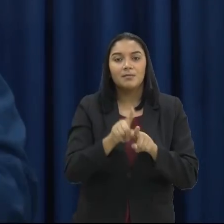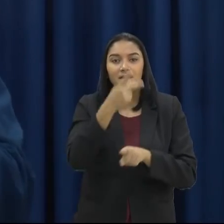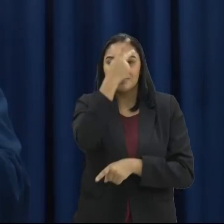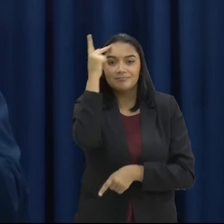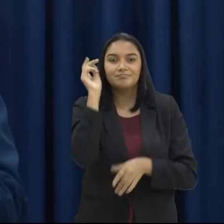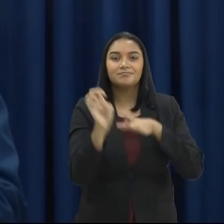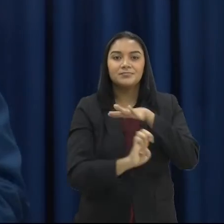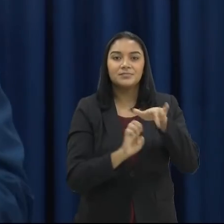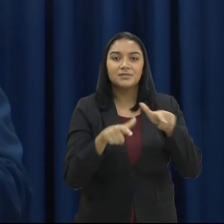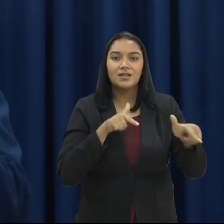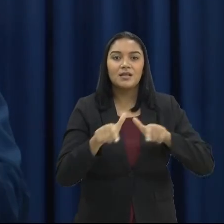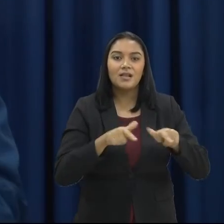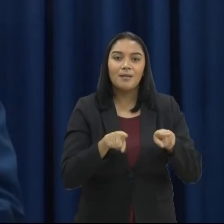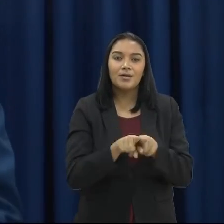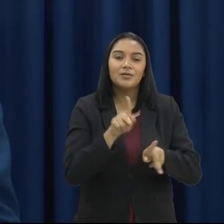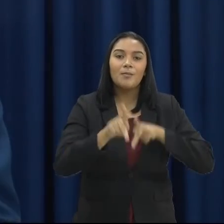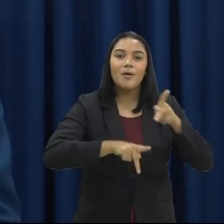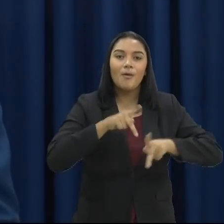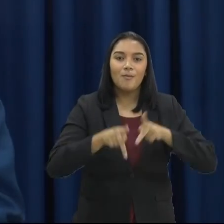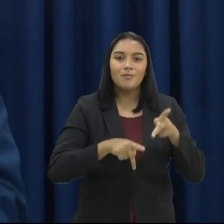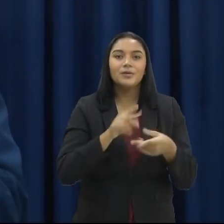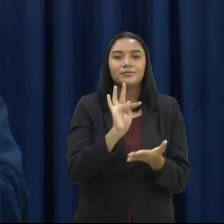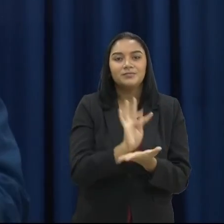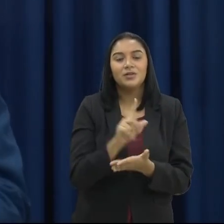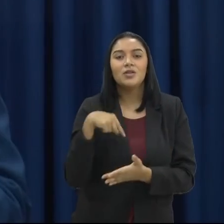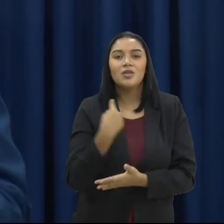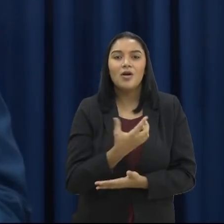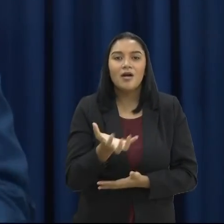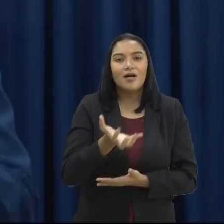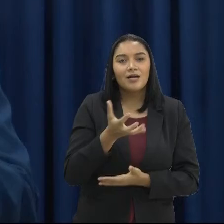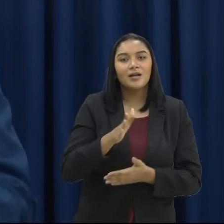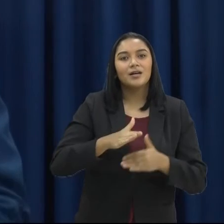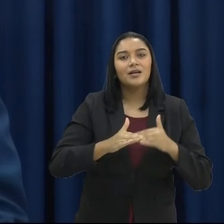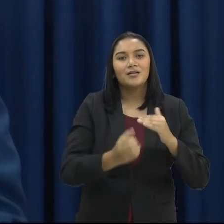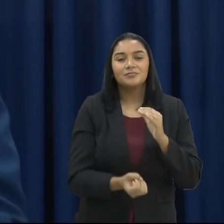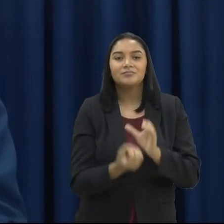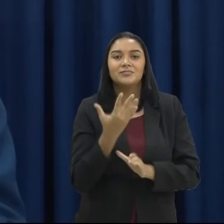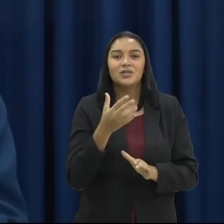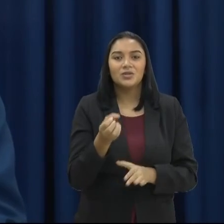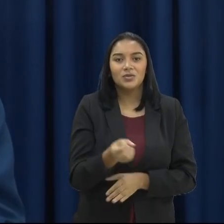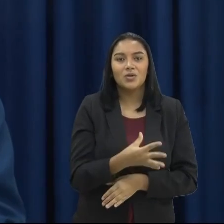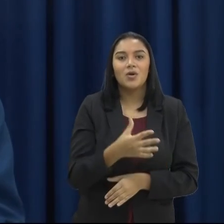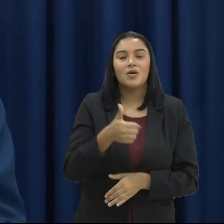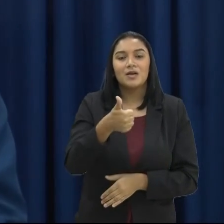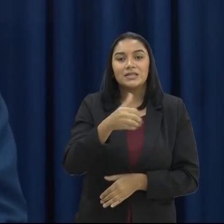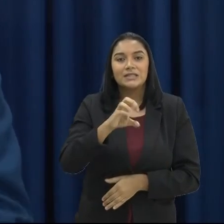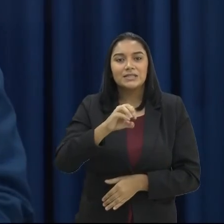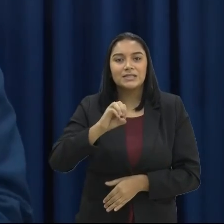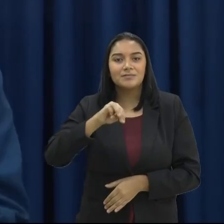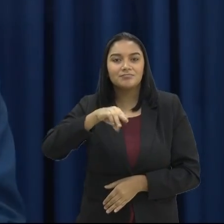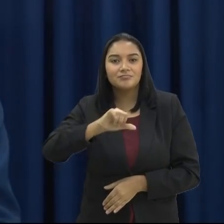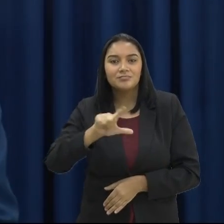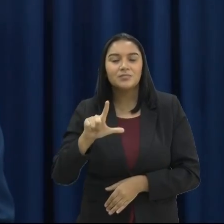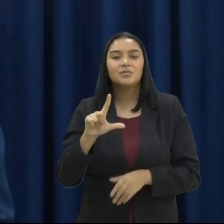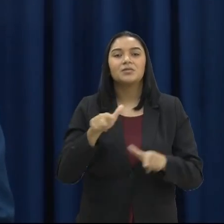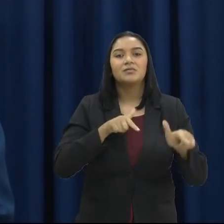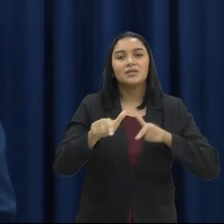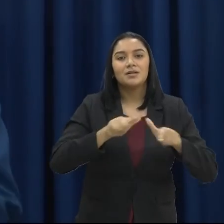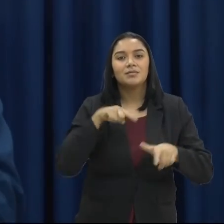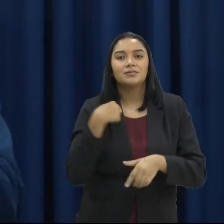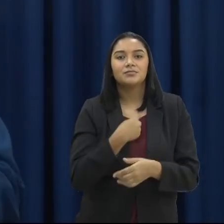empreendedores, os trabalhadores e a população. Nós queremos criar e vamos criar 100 mil empregos na nossa